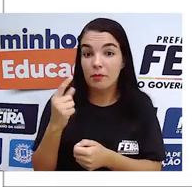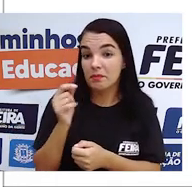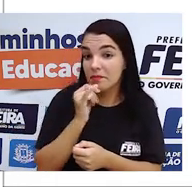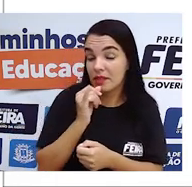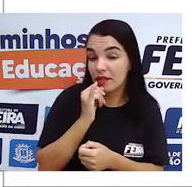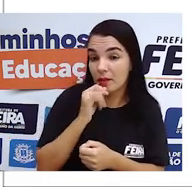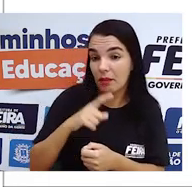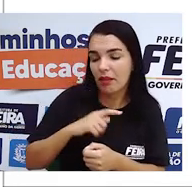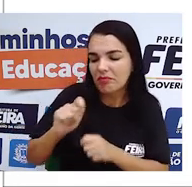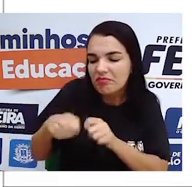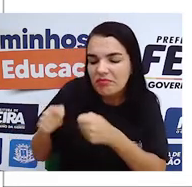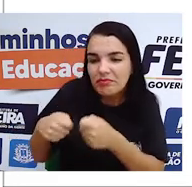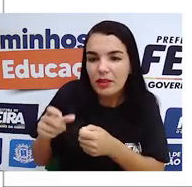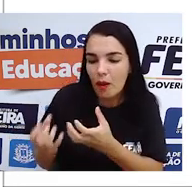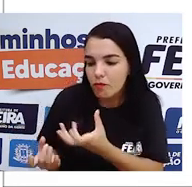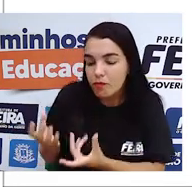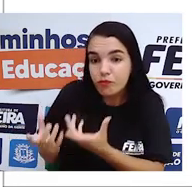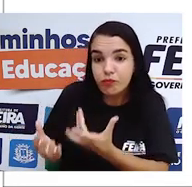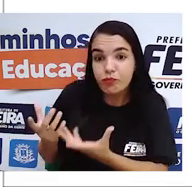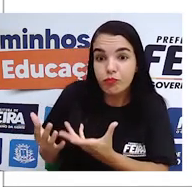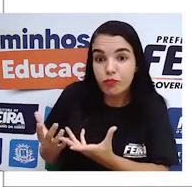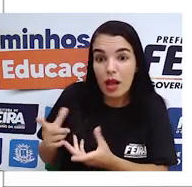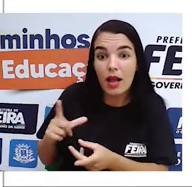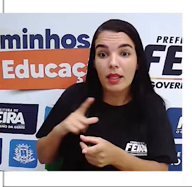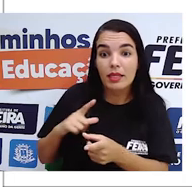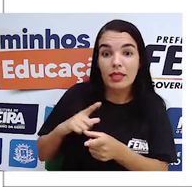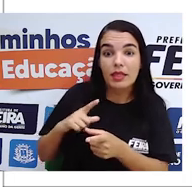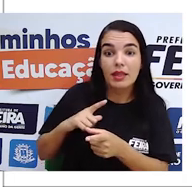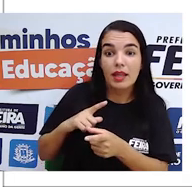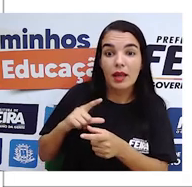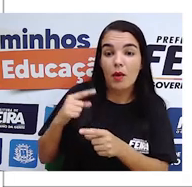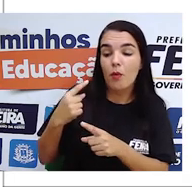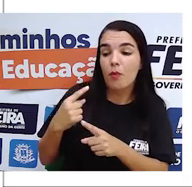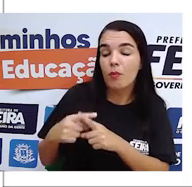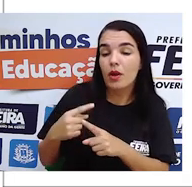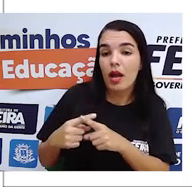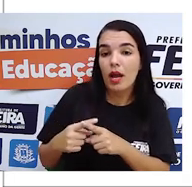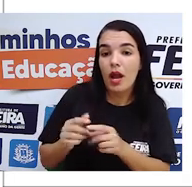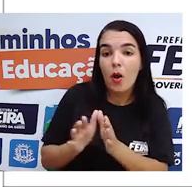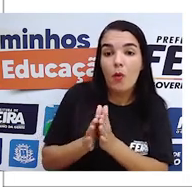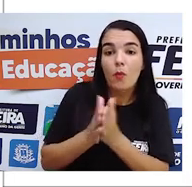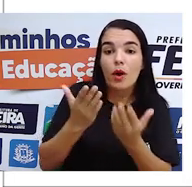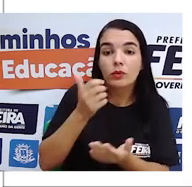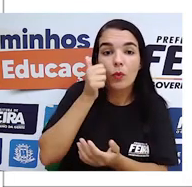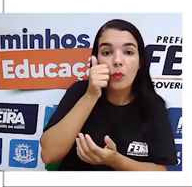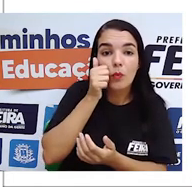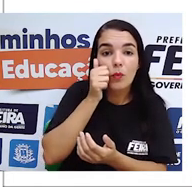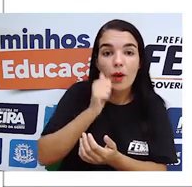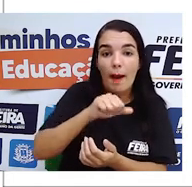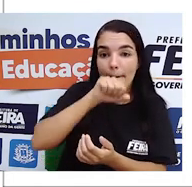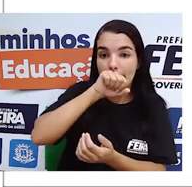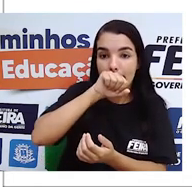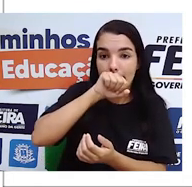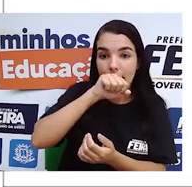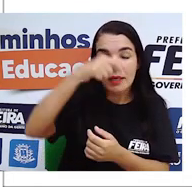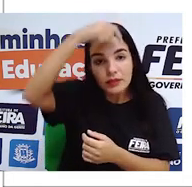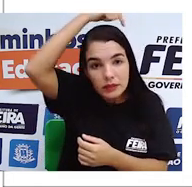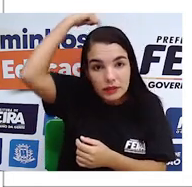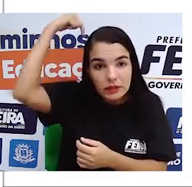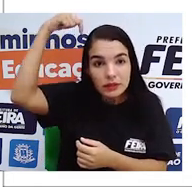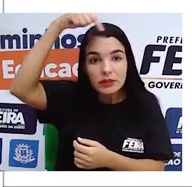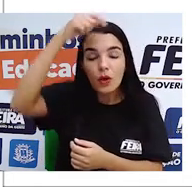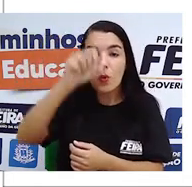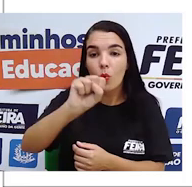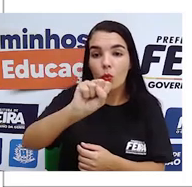fogueira. A fogueira surge, reza a lenda, quando a mãe de São João, que era muito amiga de